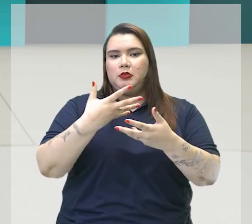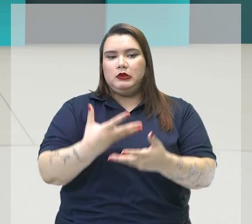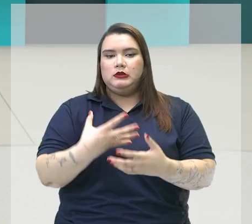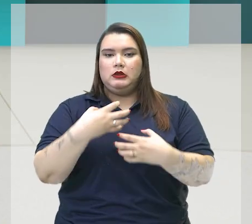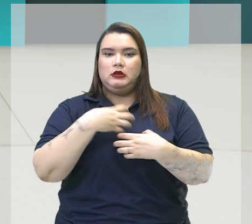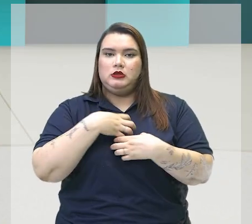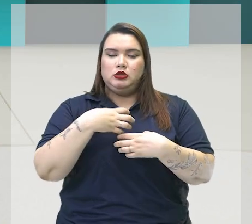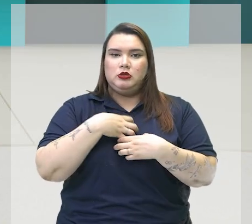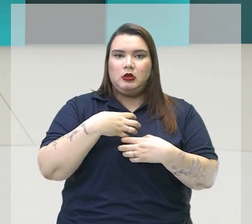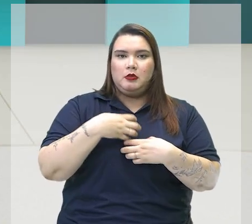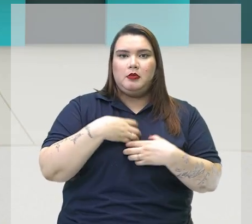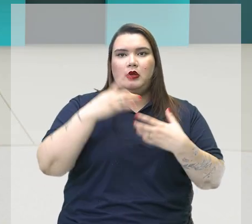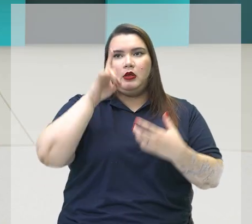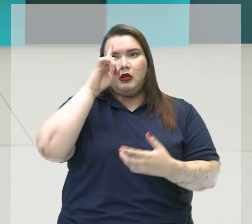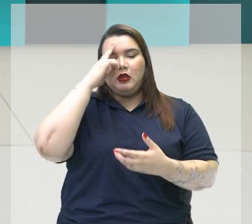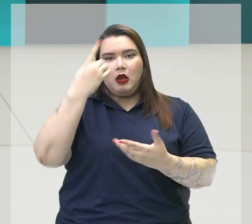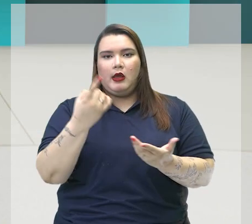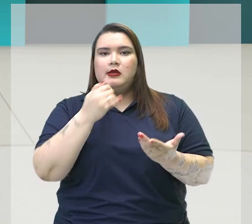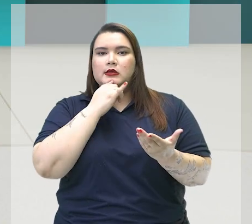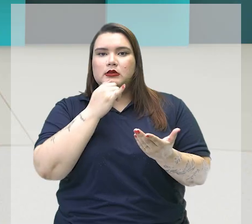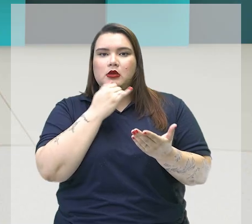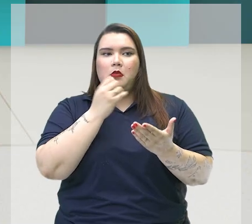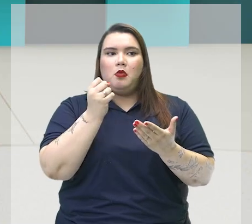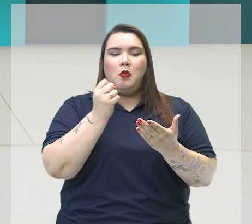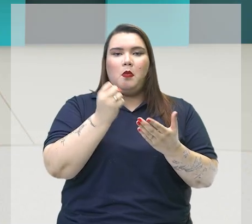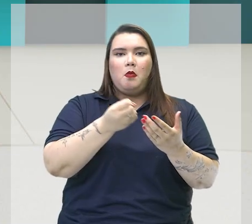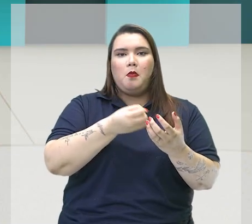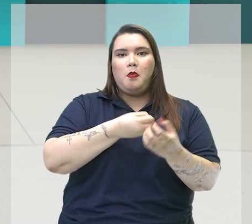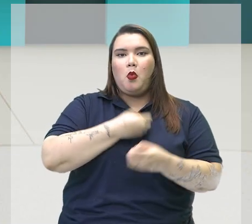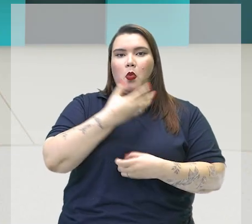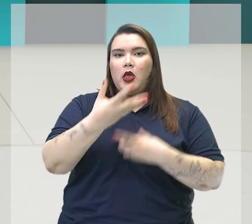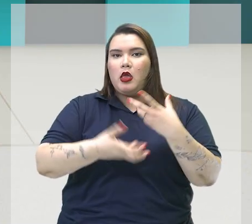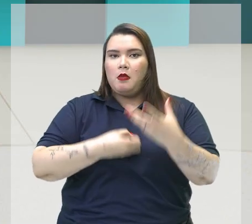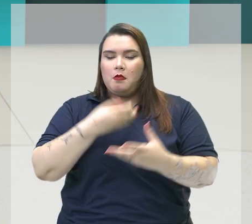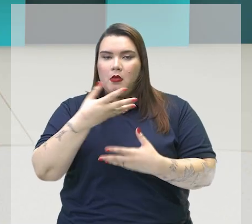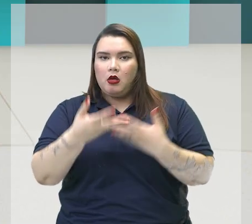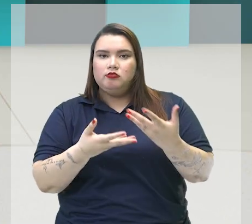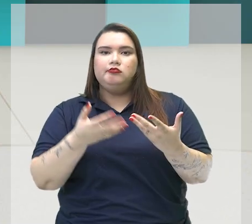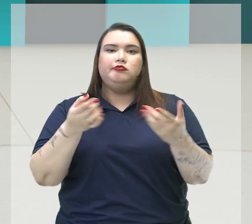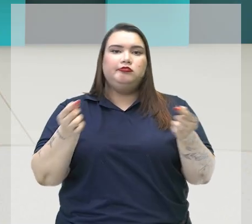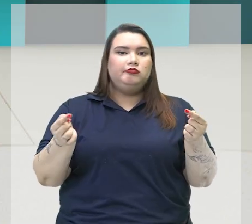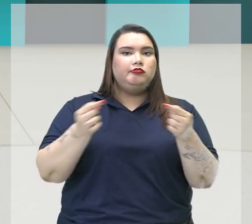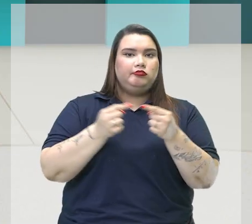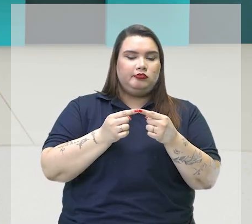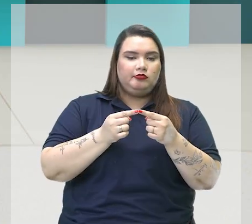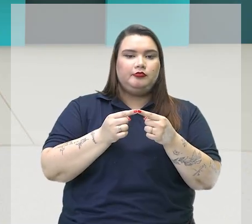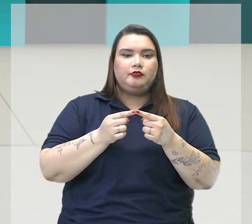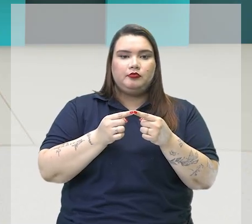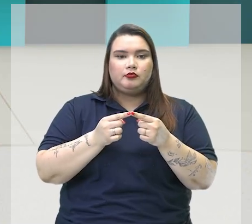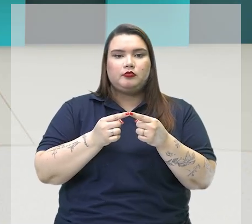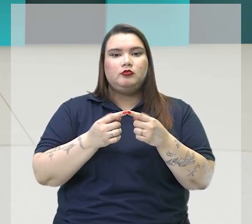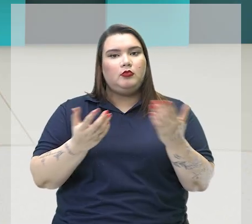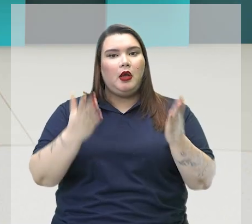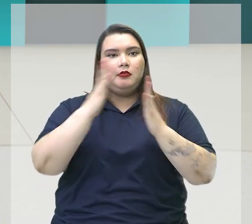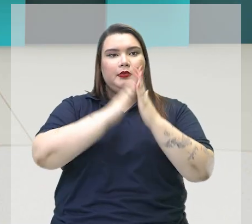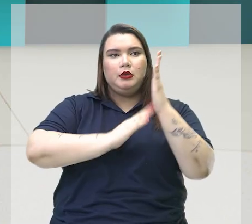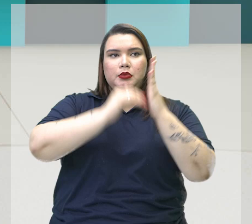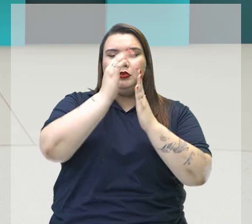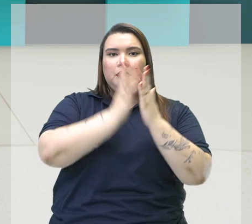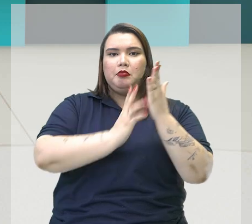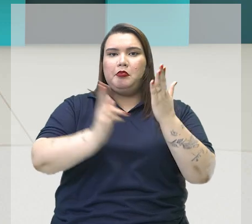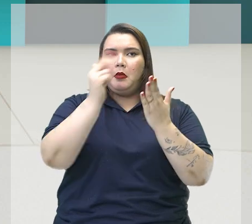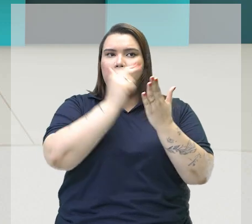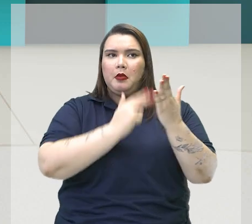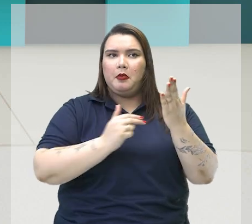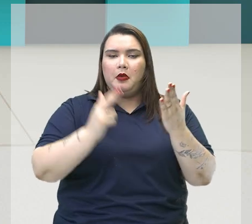Os poemas, por exemplo, é um tipo de arte que traduz bastante essa questão aí do sentimento. A própria pintura também, né, ela tem muito